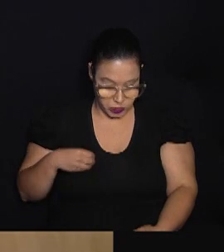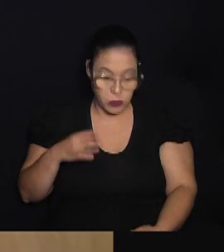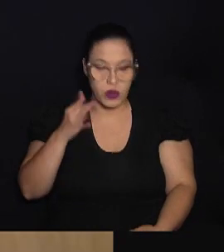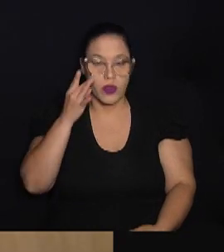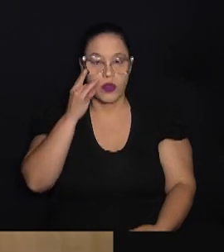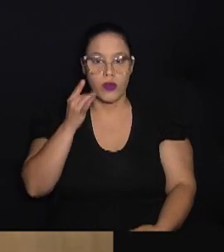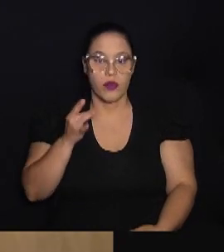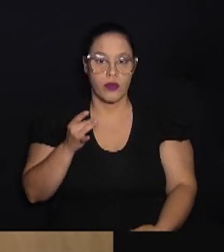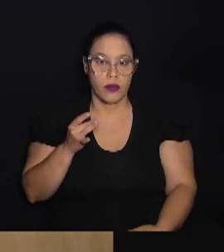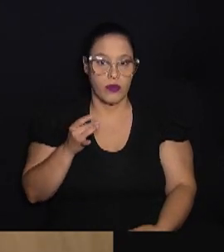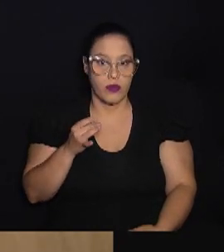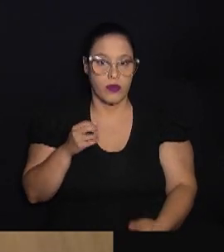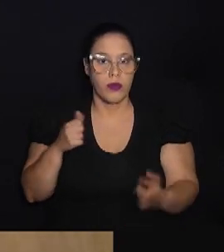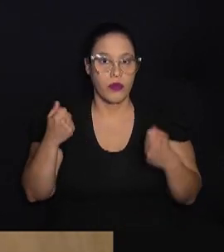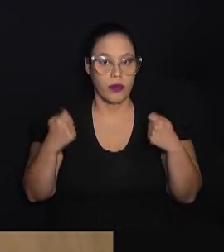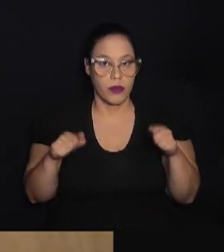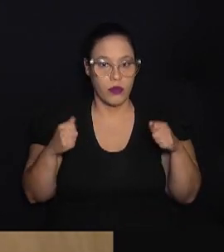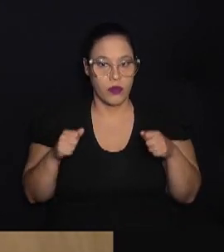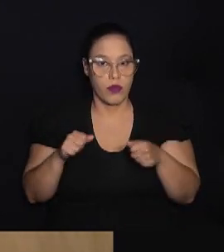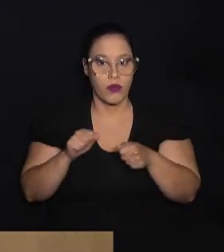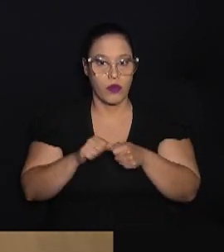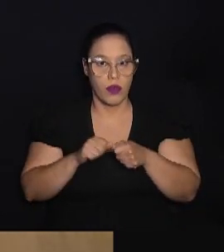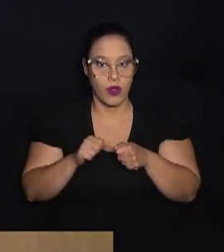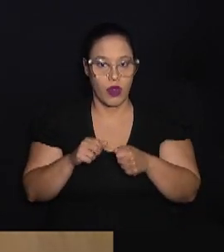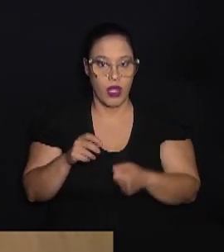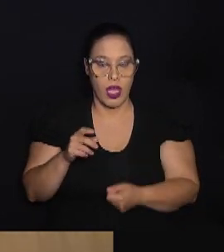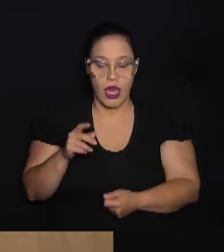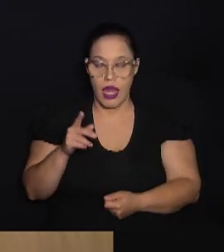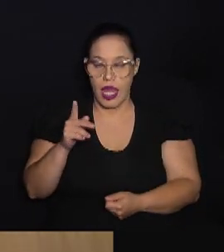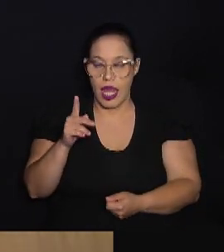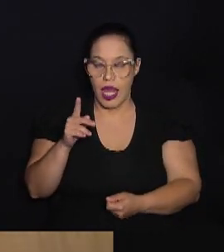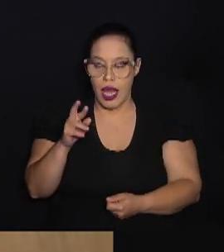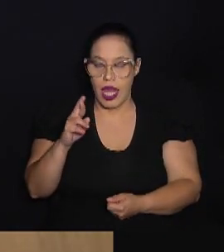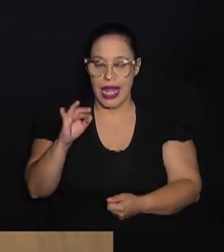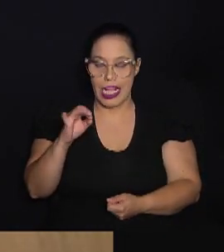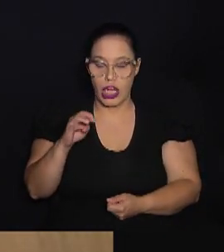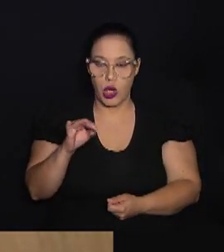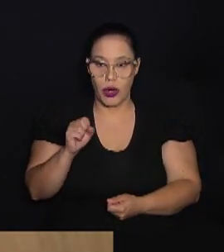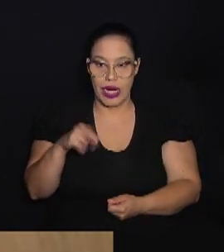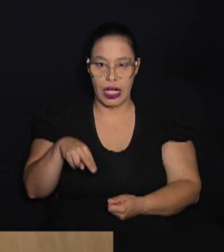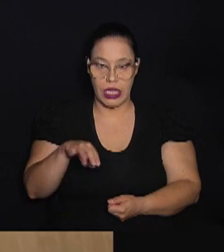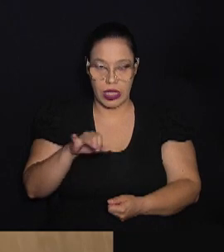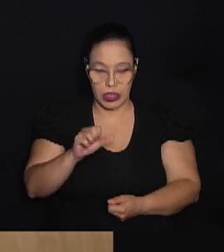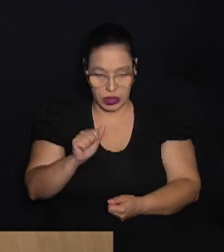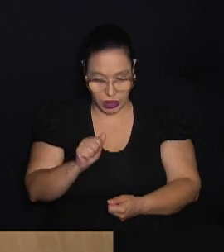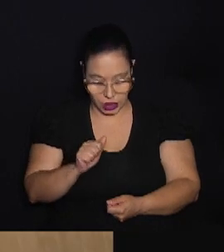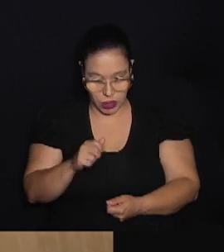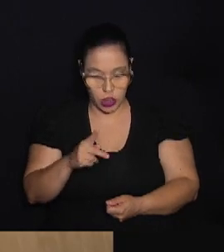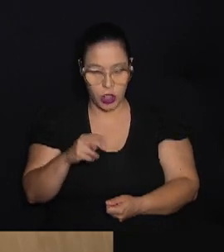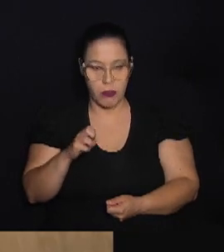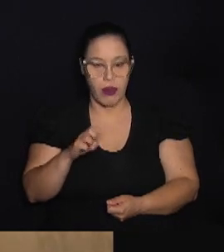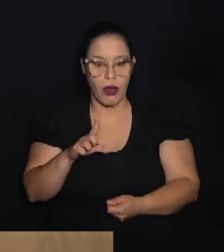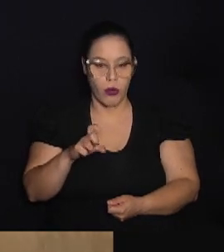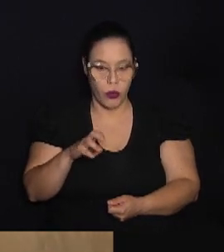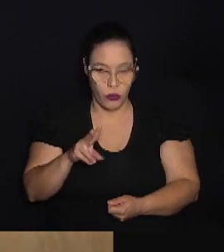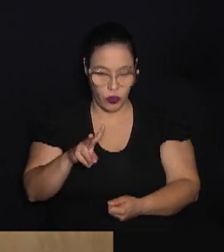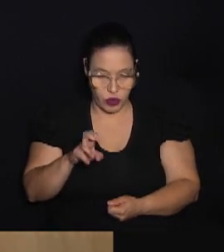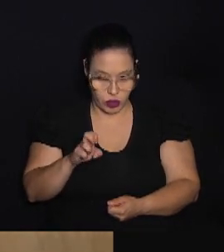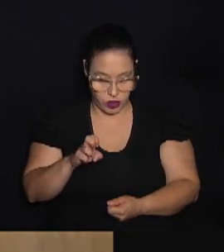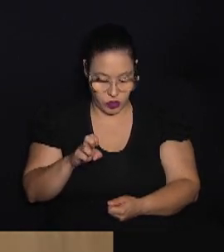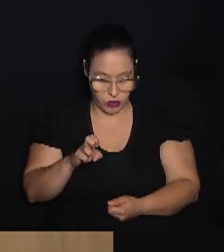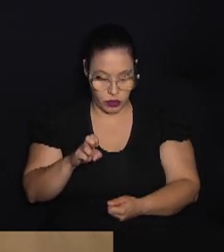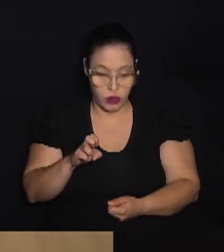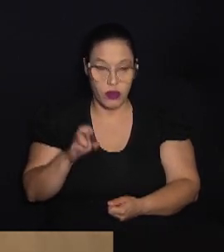E muitas vezes é preciso que ela faça uma ressonância de pelve, porque a ressonância é um método, caso ela seja diagnosticada, né, um método mais